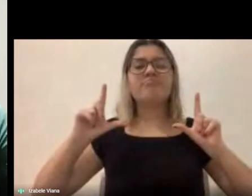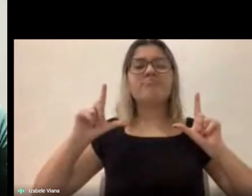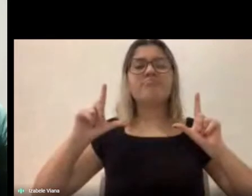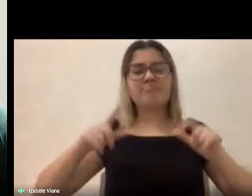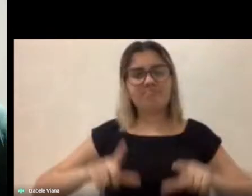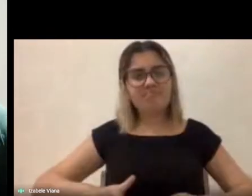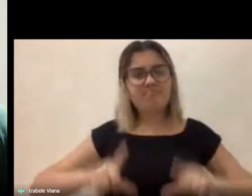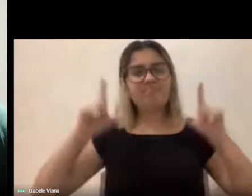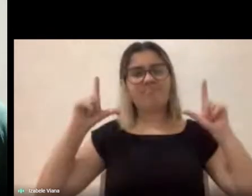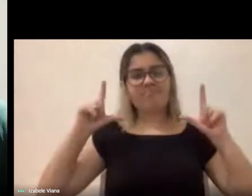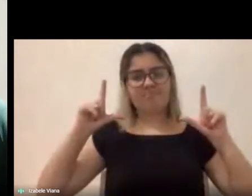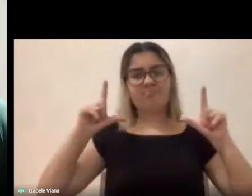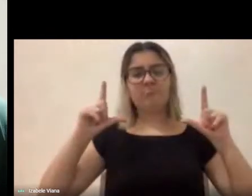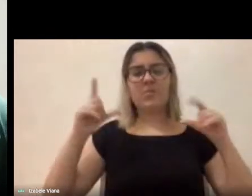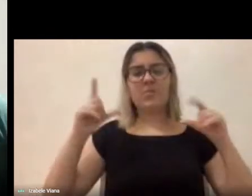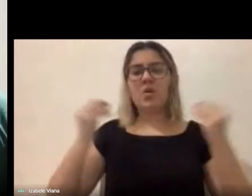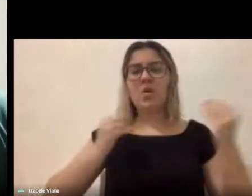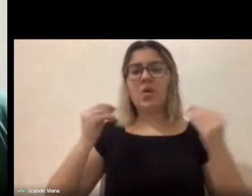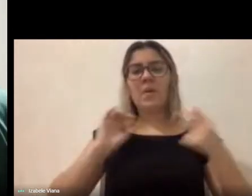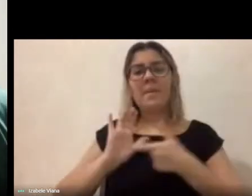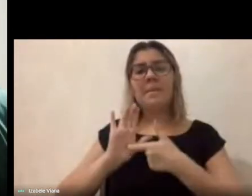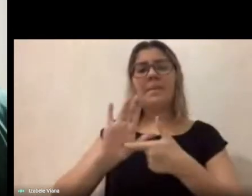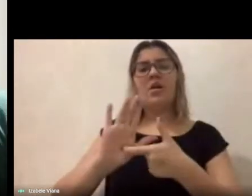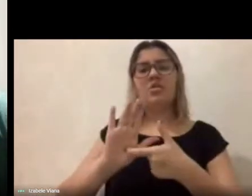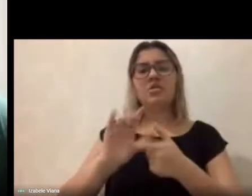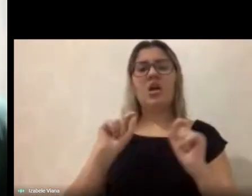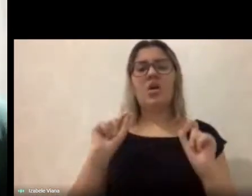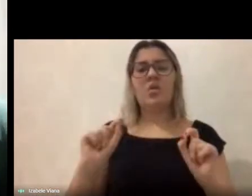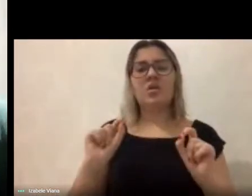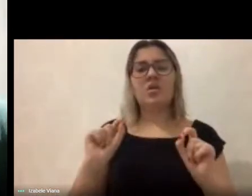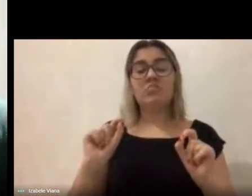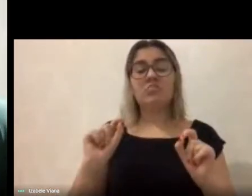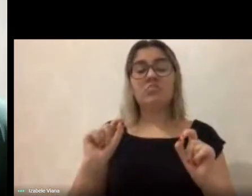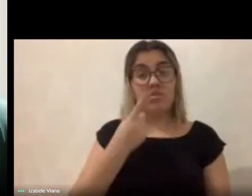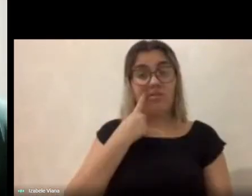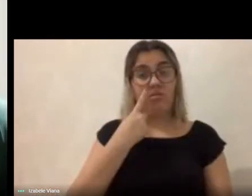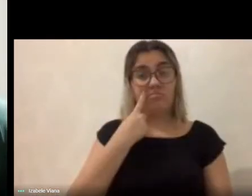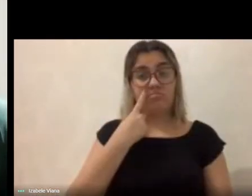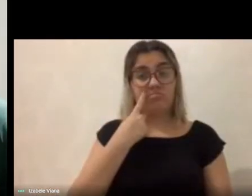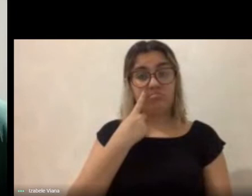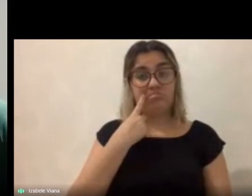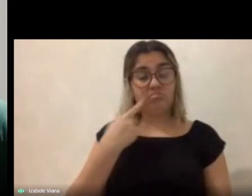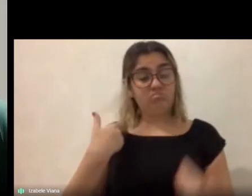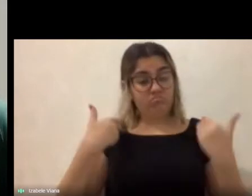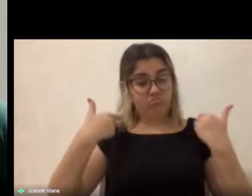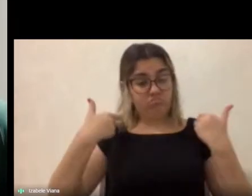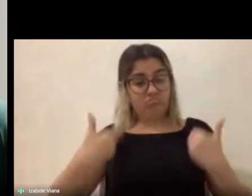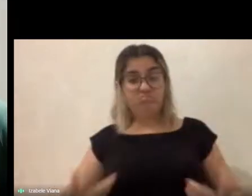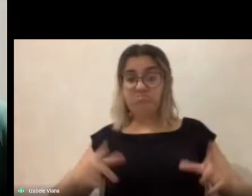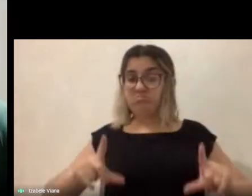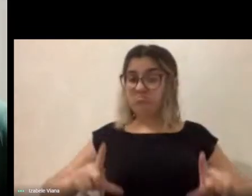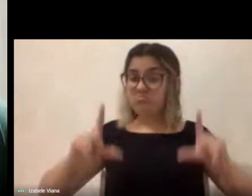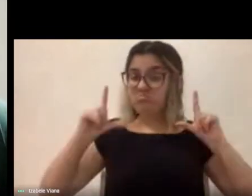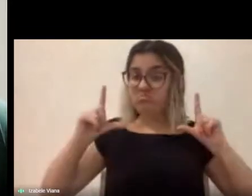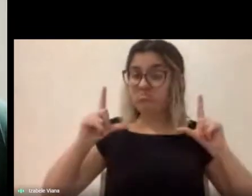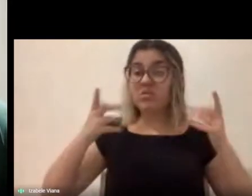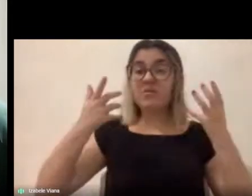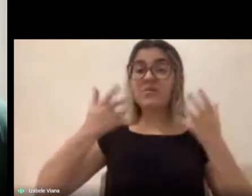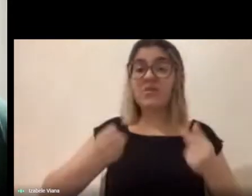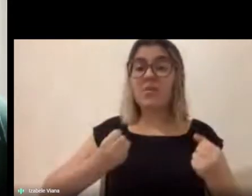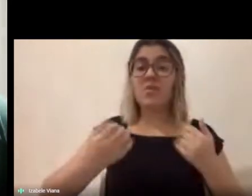que, ó, é isso aqui. E vamos lá conversar, vamos lá